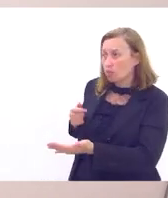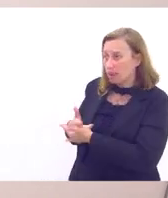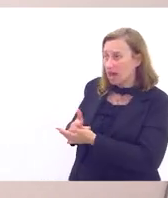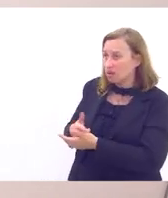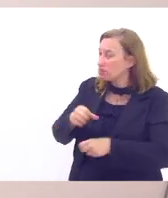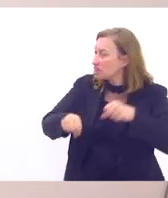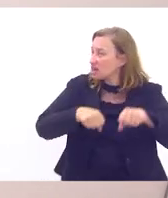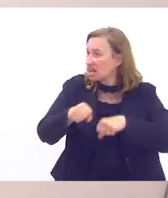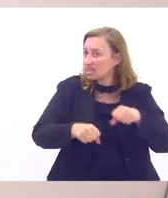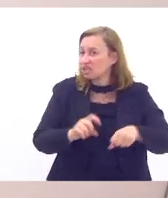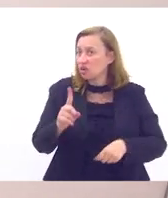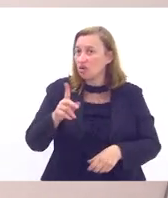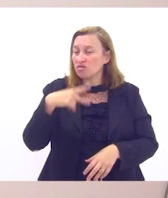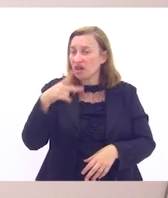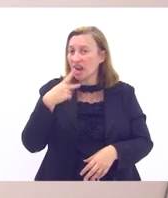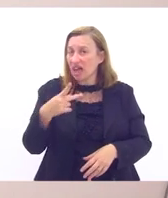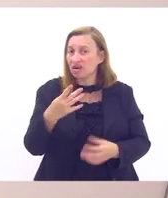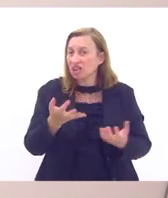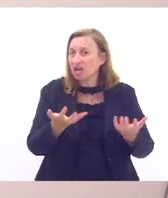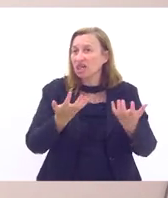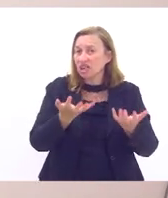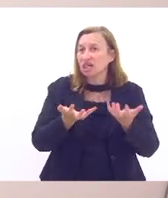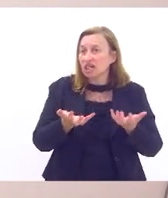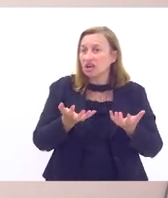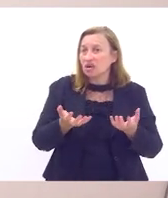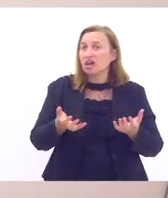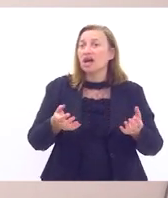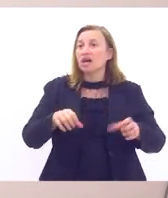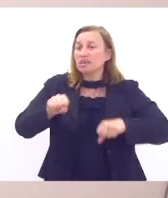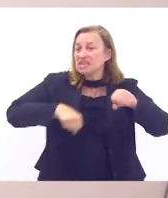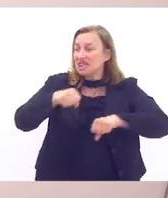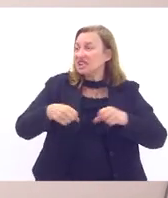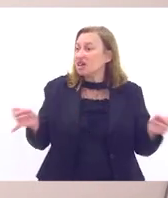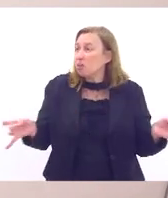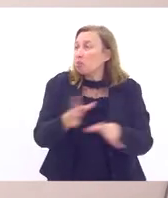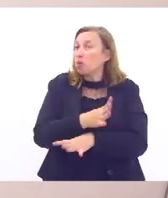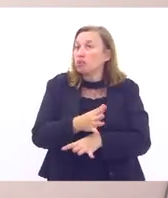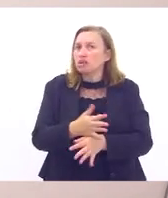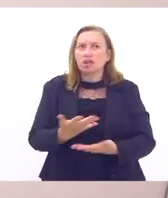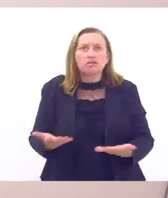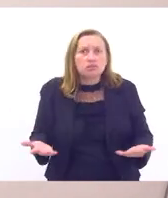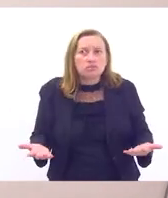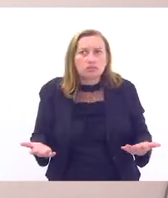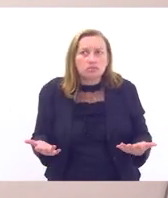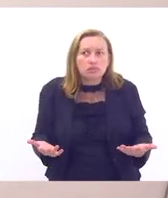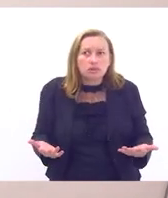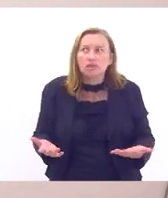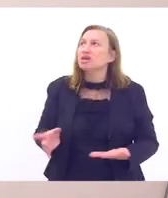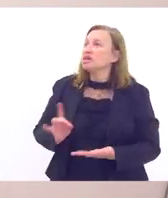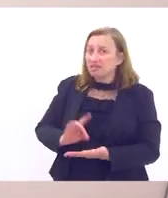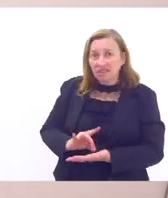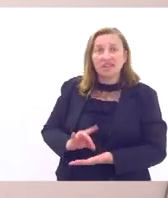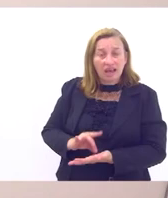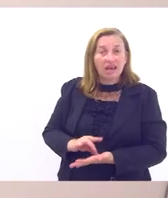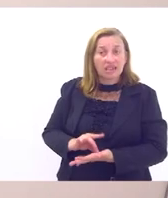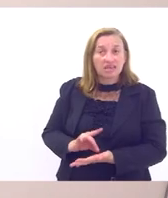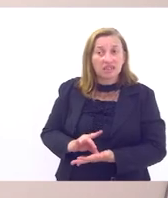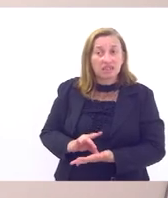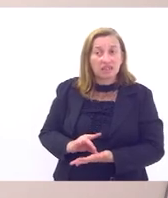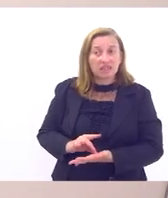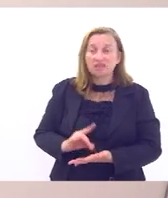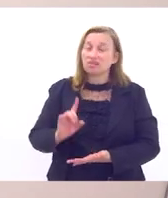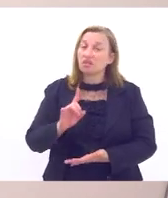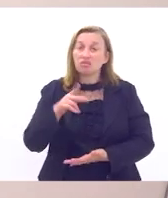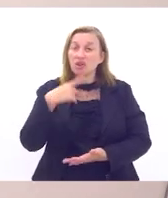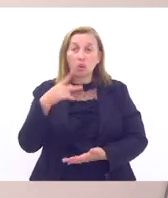não falaram que eram bicicletas montadas. E aí, pior que tinha razão, né? Não estava falando que era